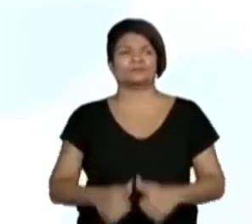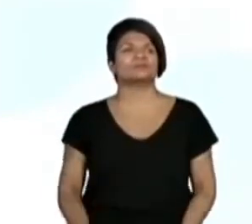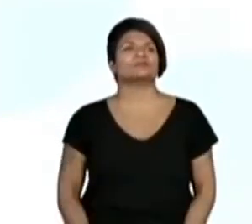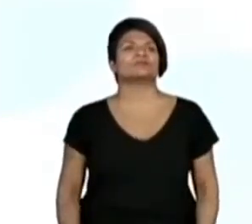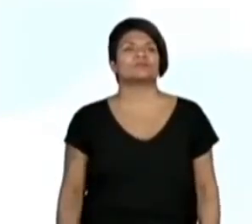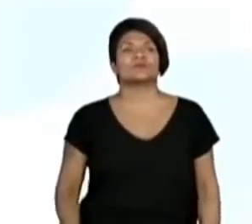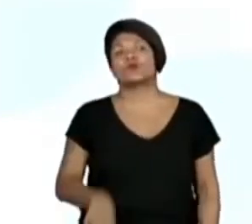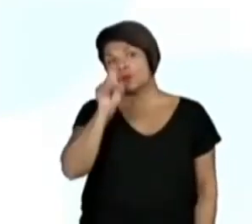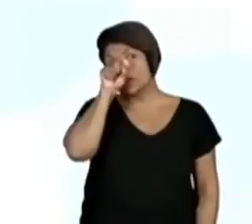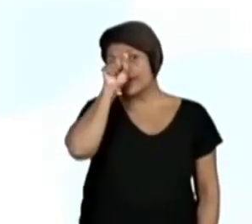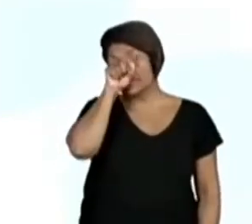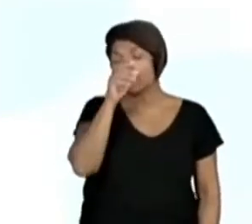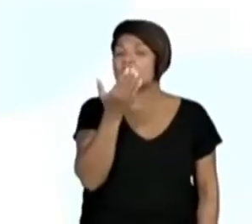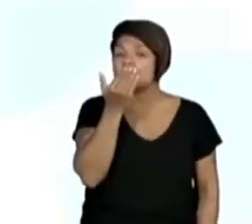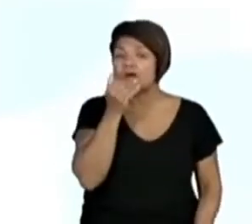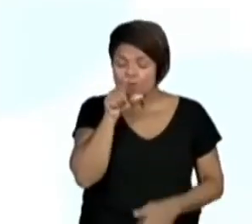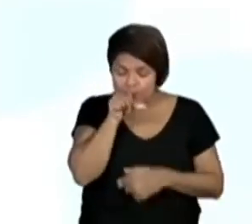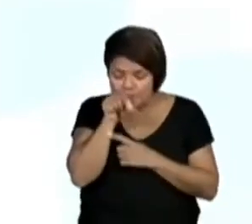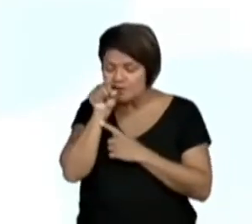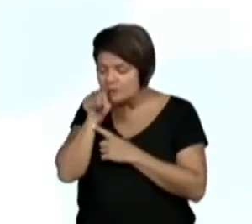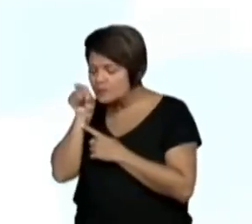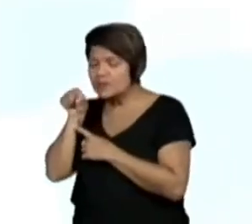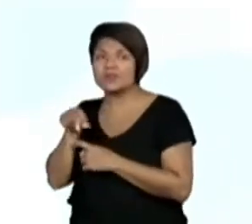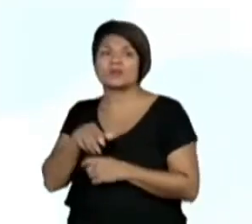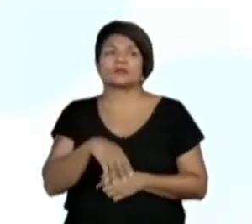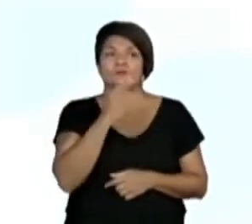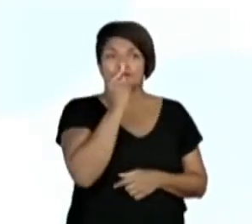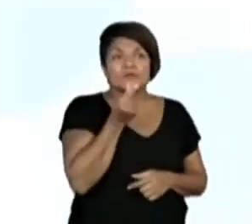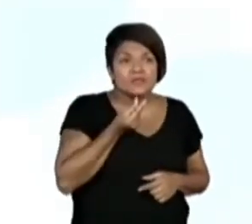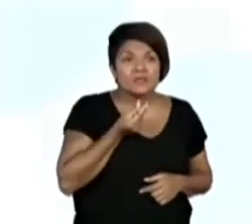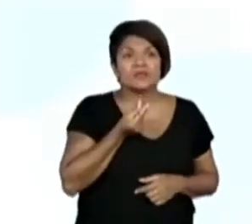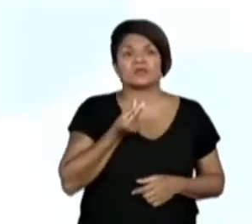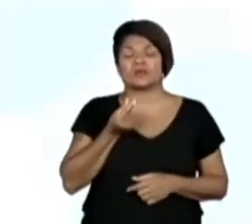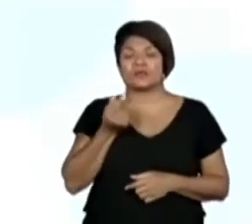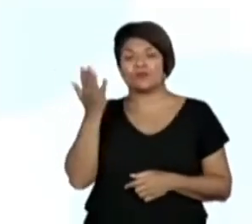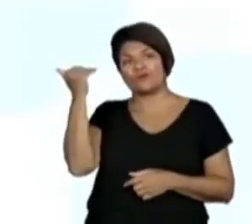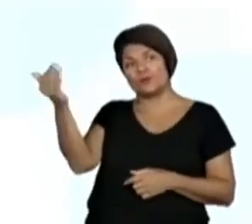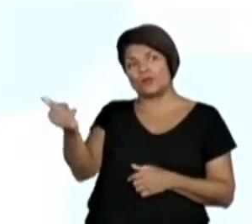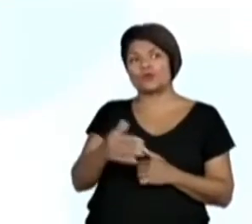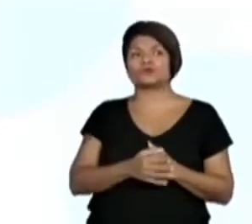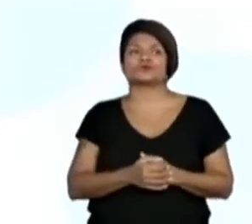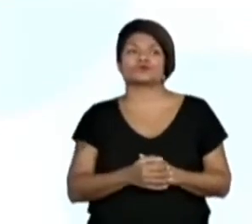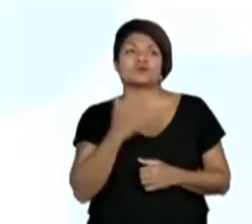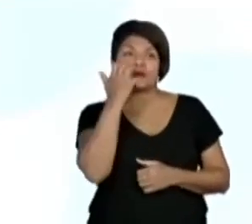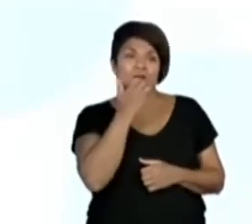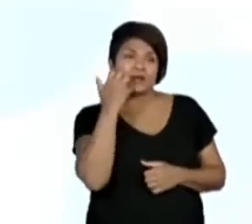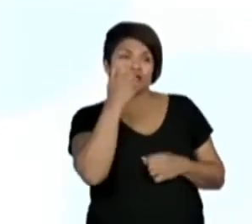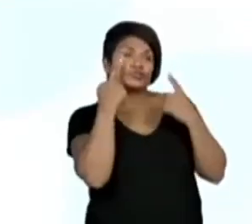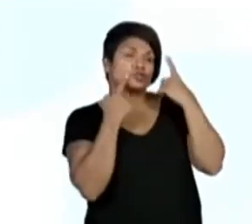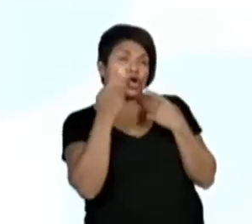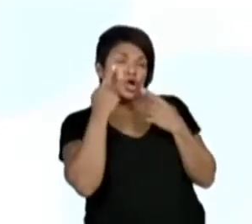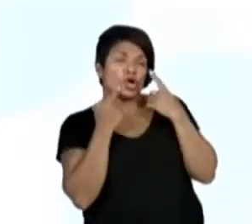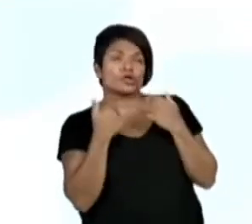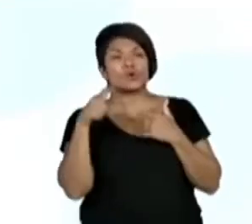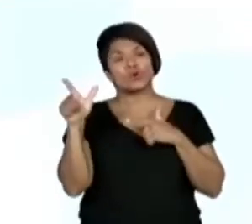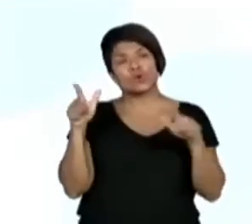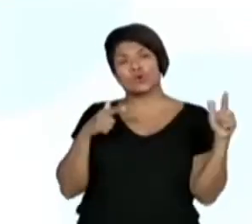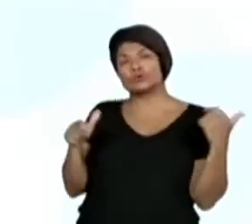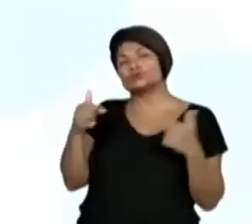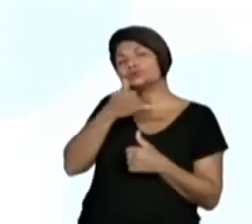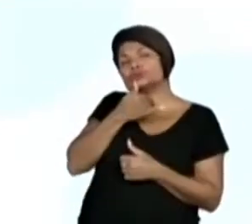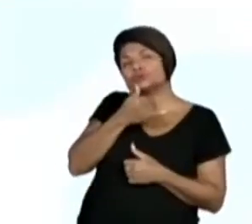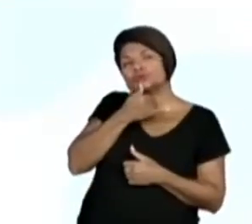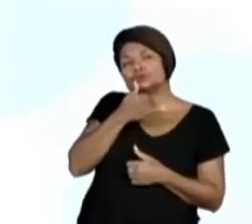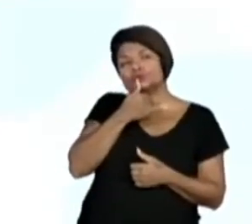O papagaio come milho, periquito leva fama, canta uns e choram outros. Tristecina de quem me